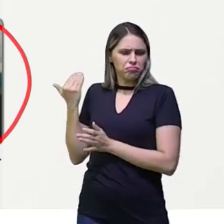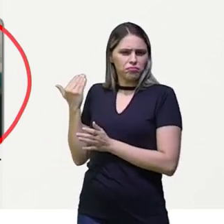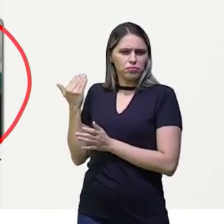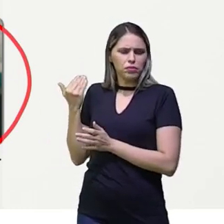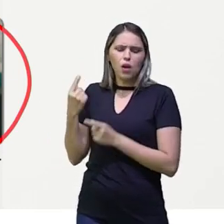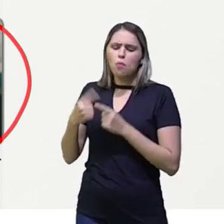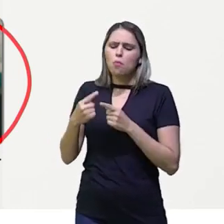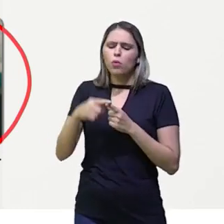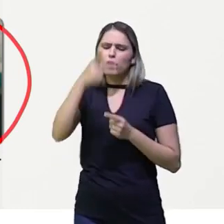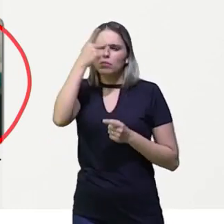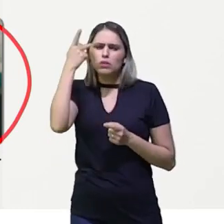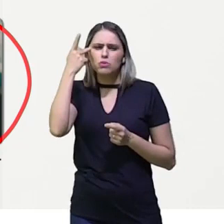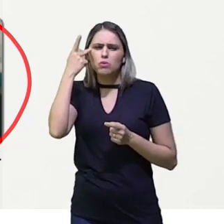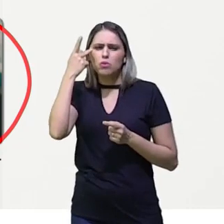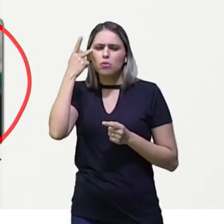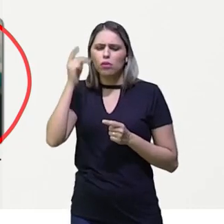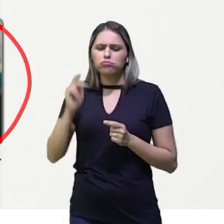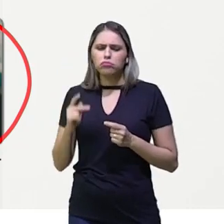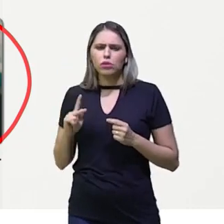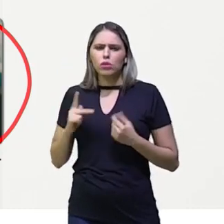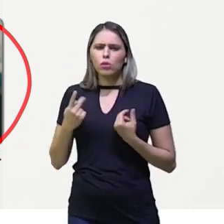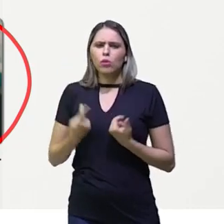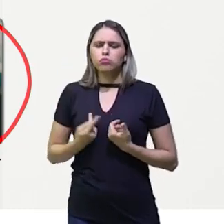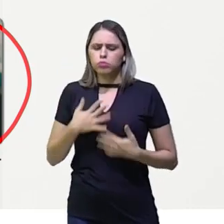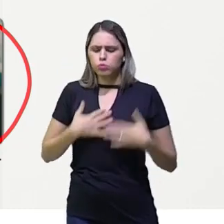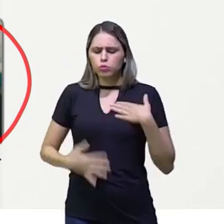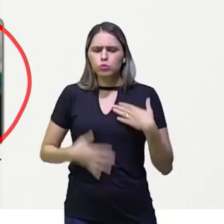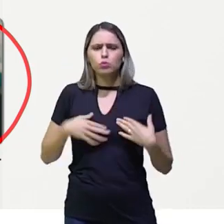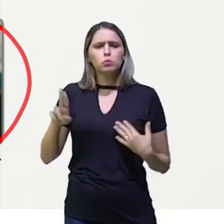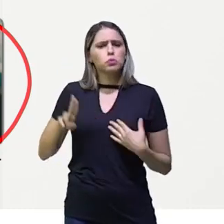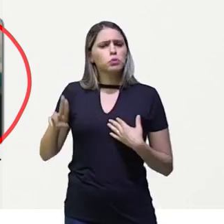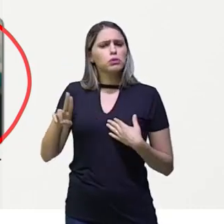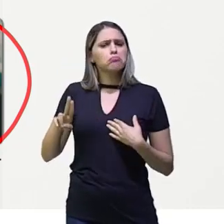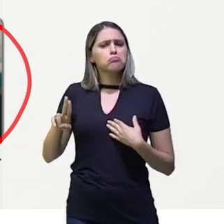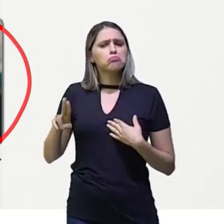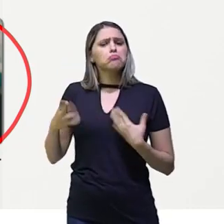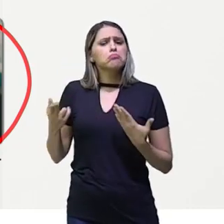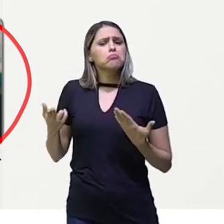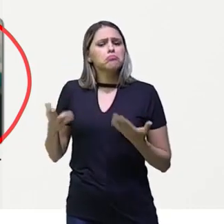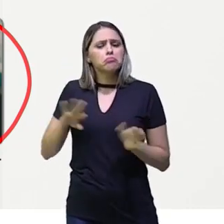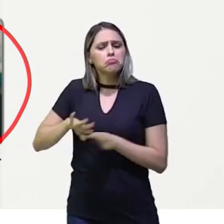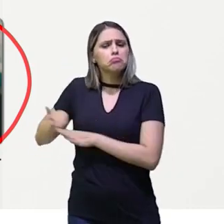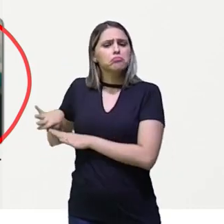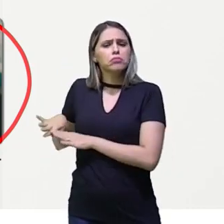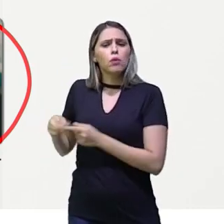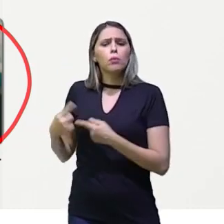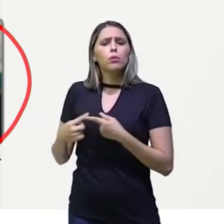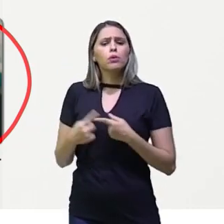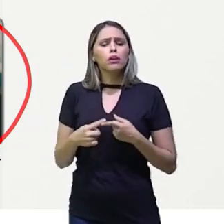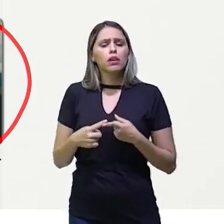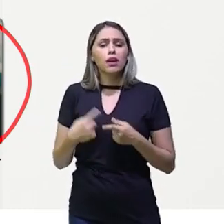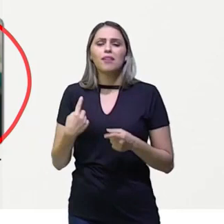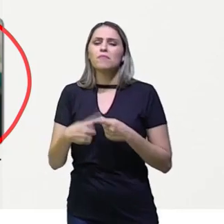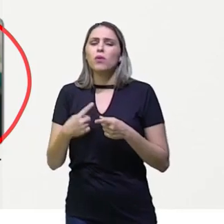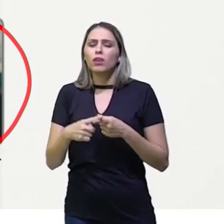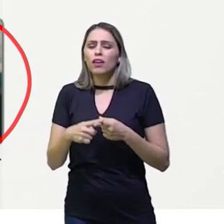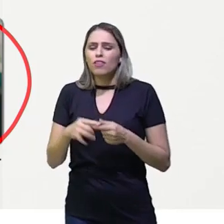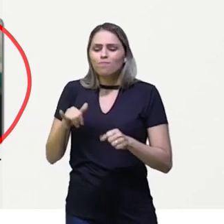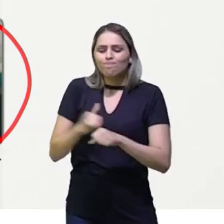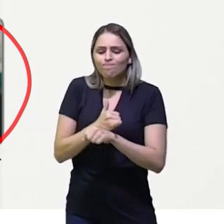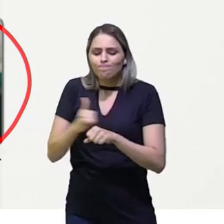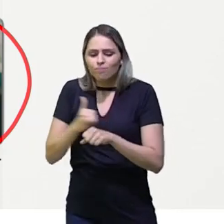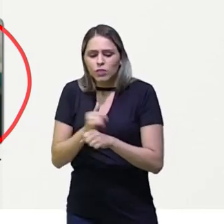o homem deixou de usar o corpo humano? Porque ele foi construindo, foi